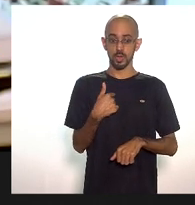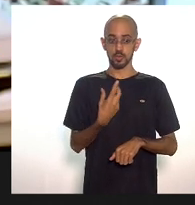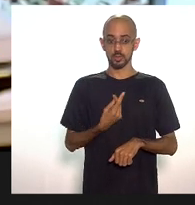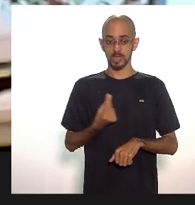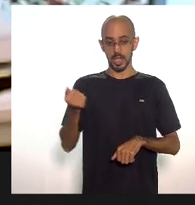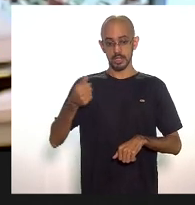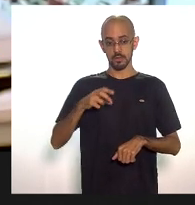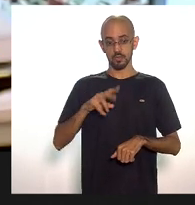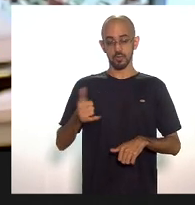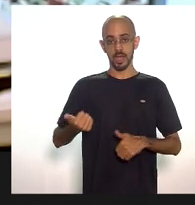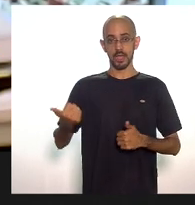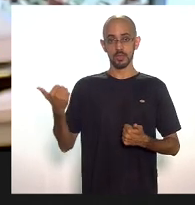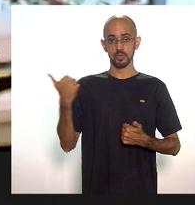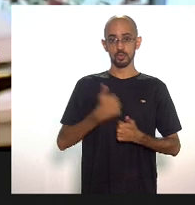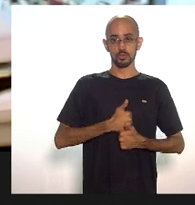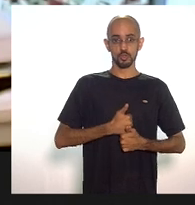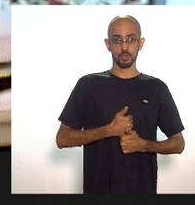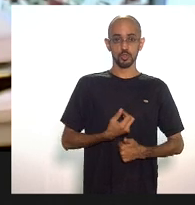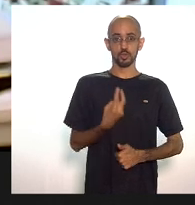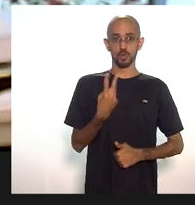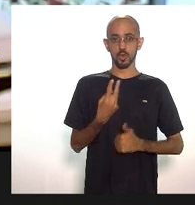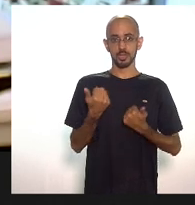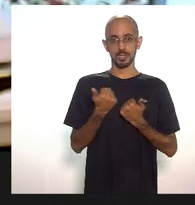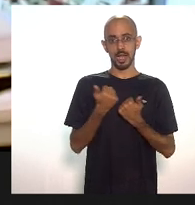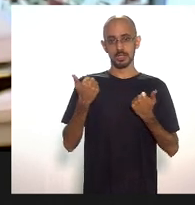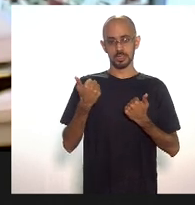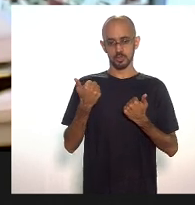que estão interagindo